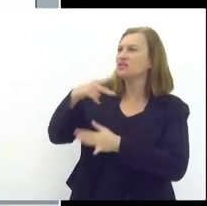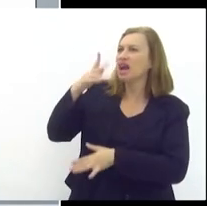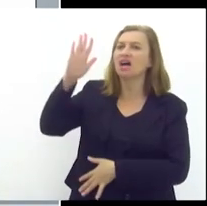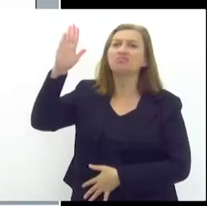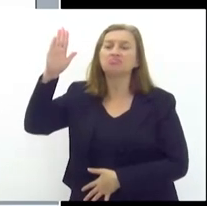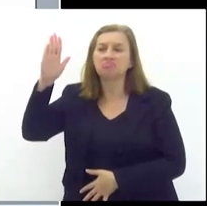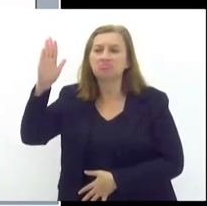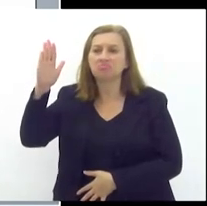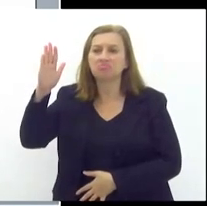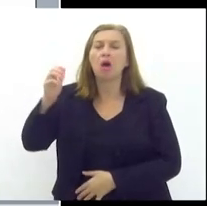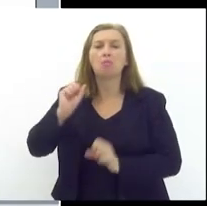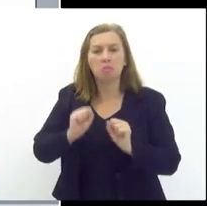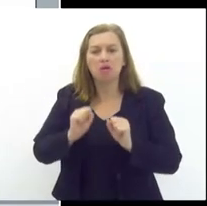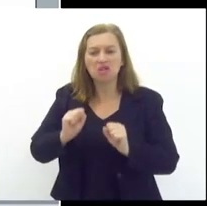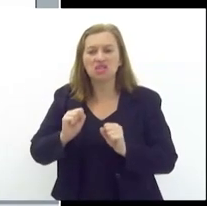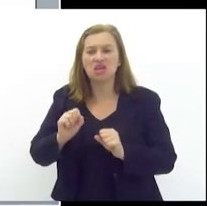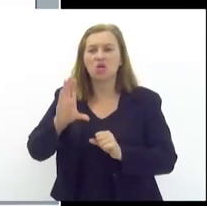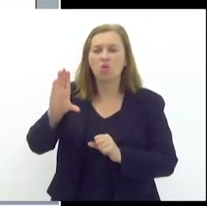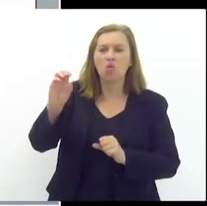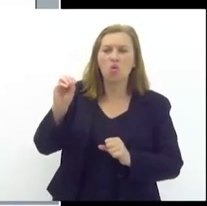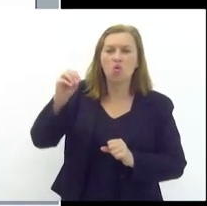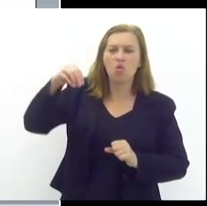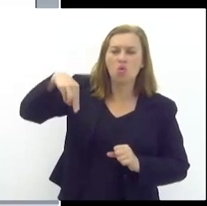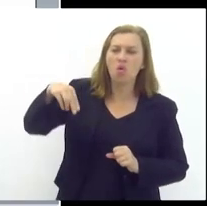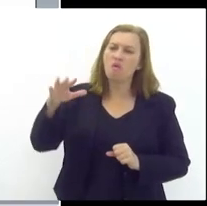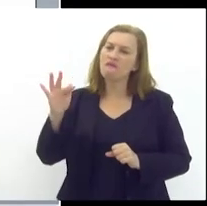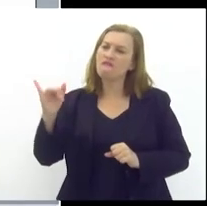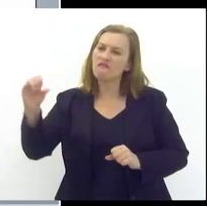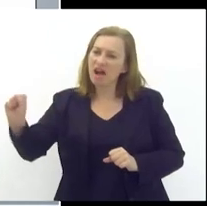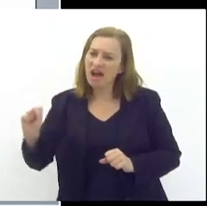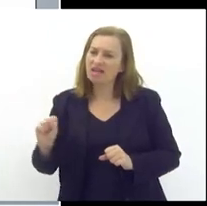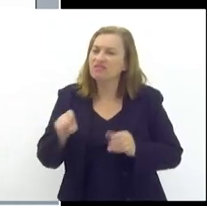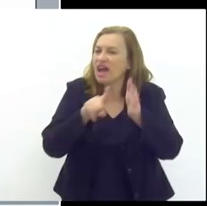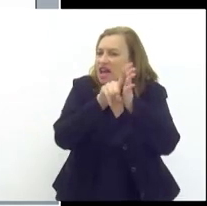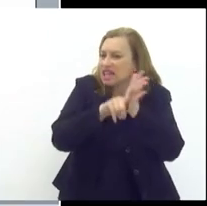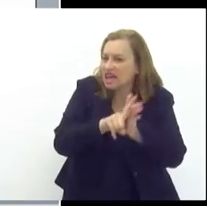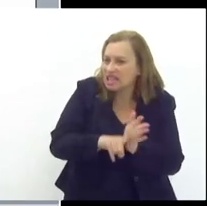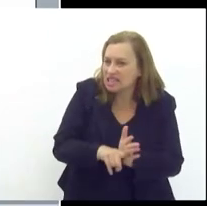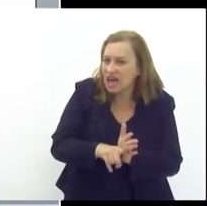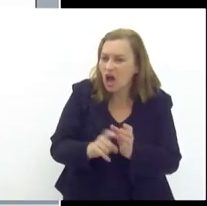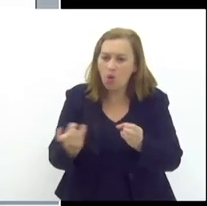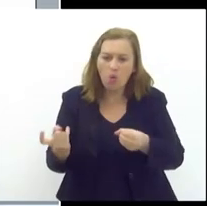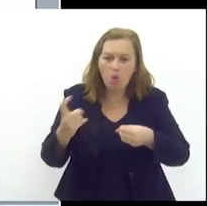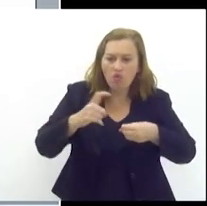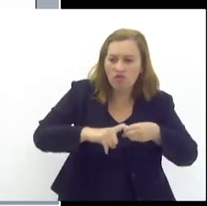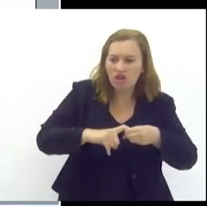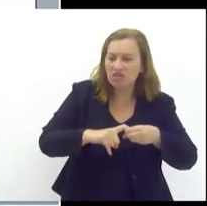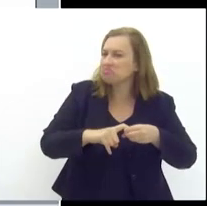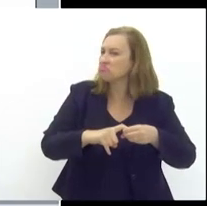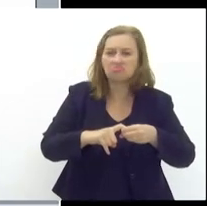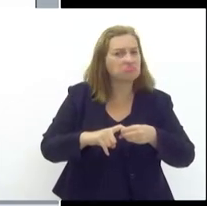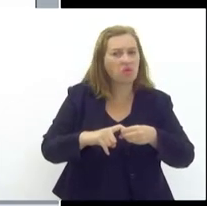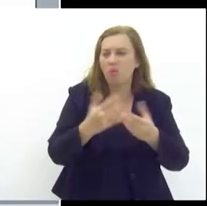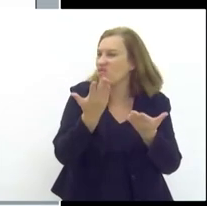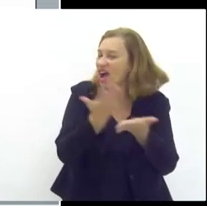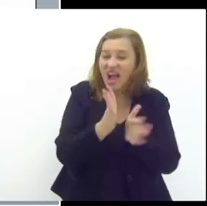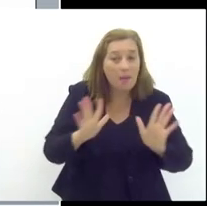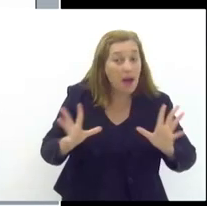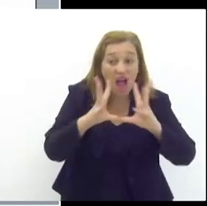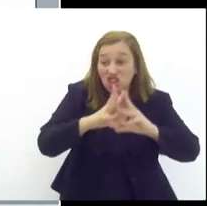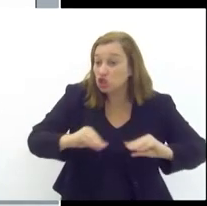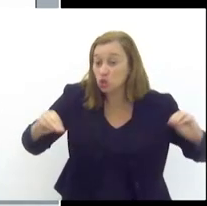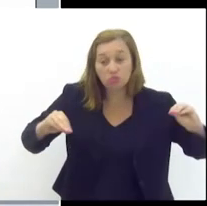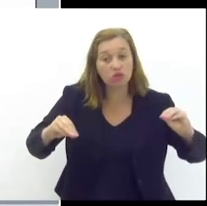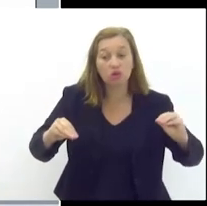pode ser que o confaz ainda vai analisar é convênios de Cola não faz acaba não tem mais com fãs poder